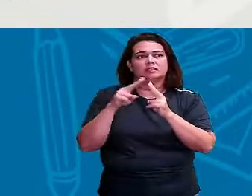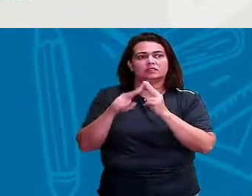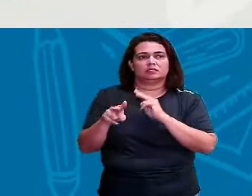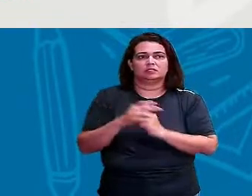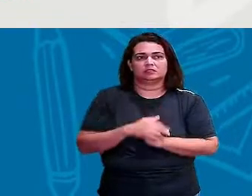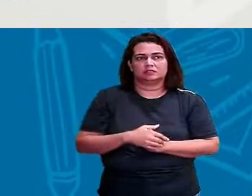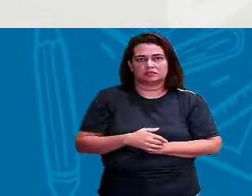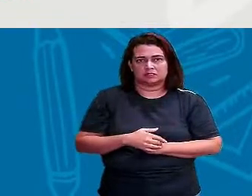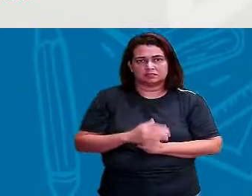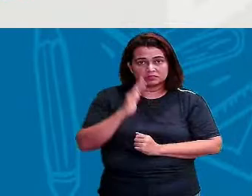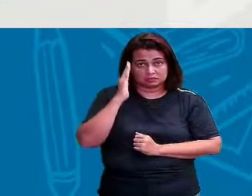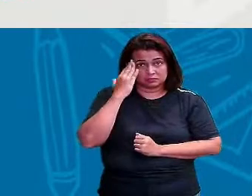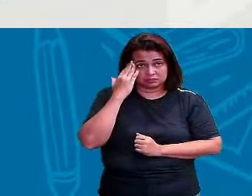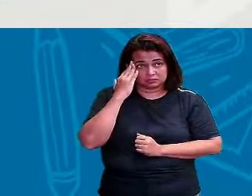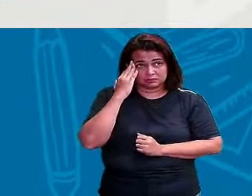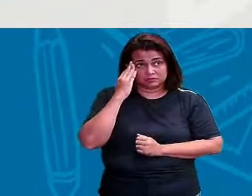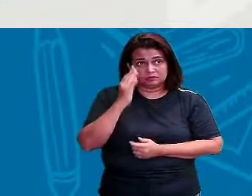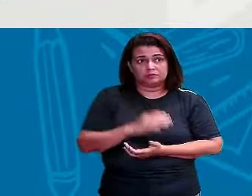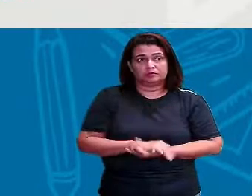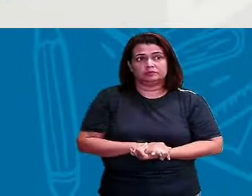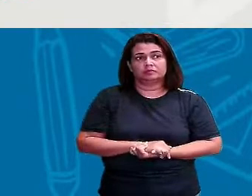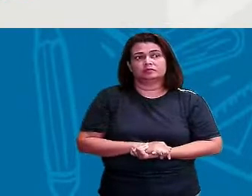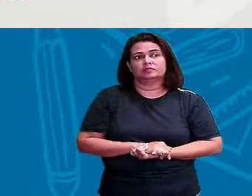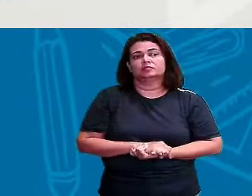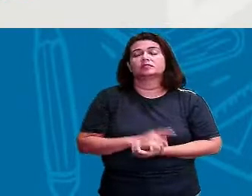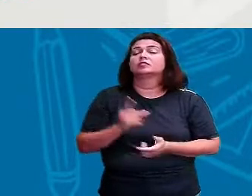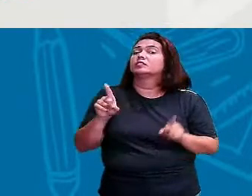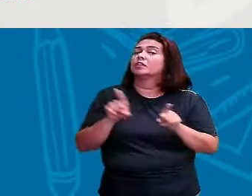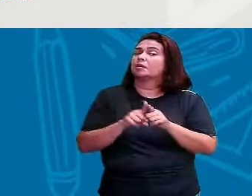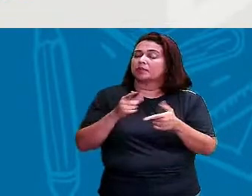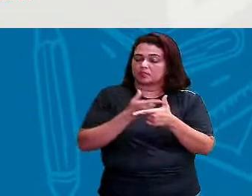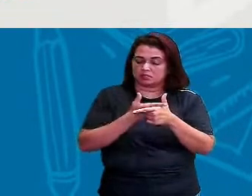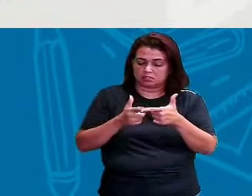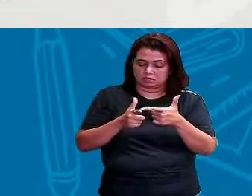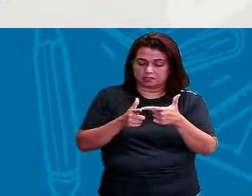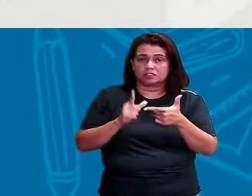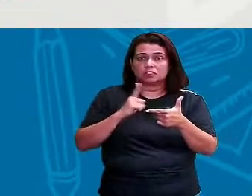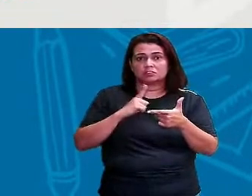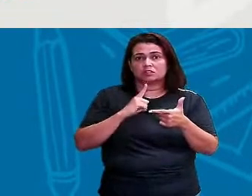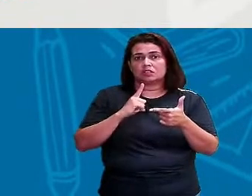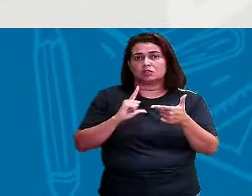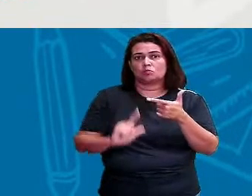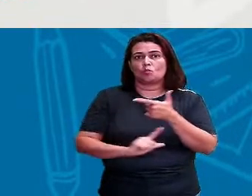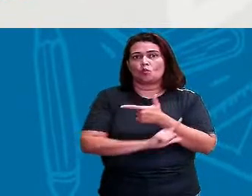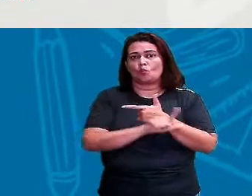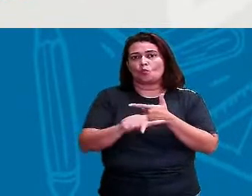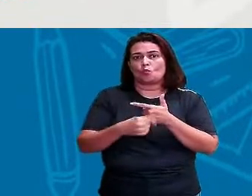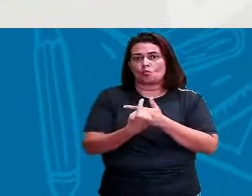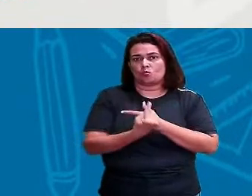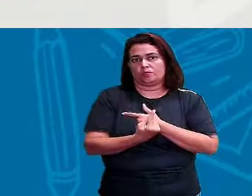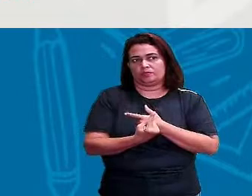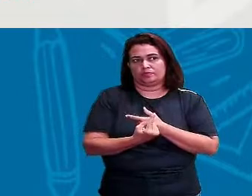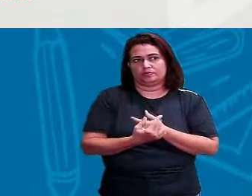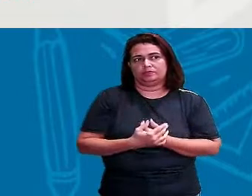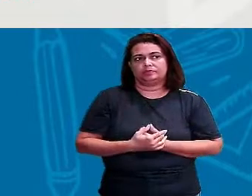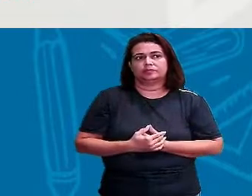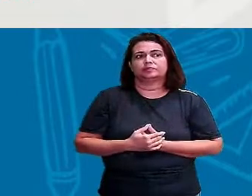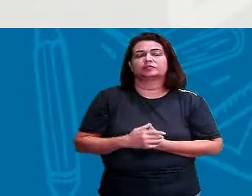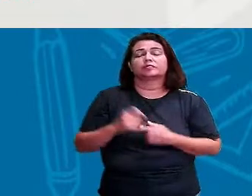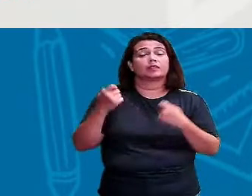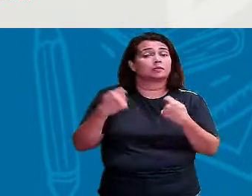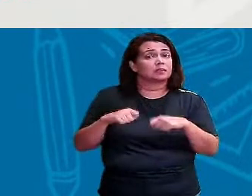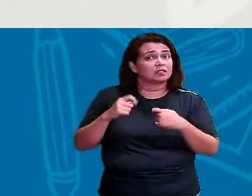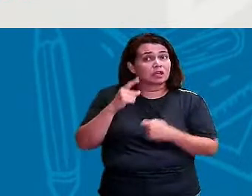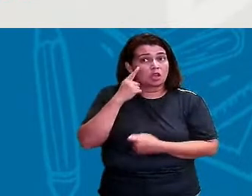5 é ímpar, tá certo? Além de quando a gente dividir, só sobra 1, tem o resto 1, tá certo? Então, lembre-se, eu preciso